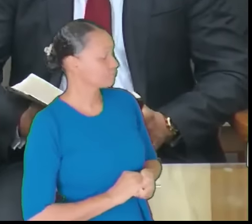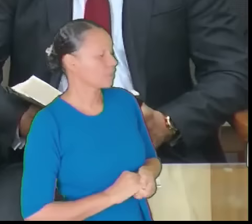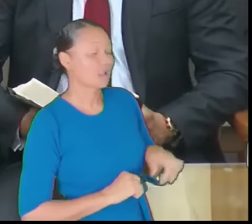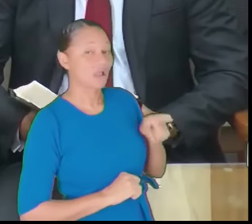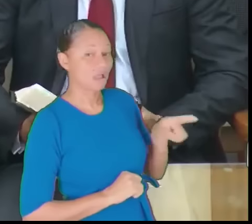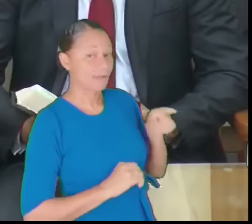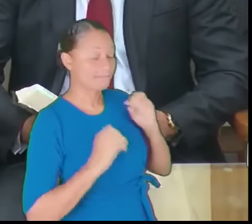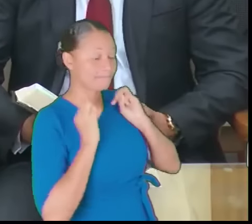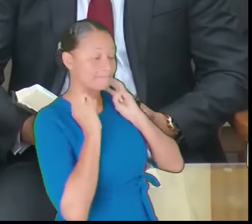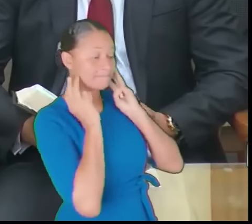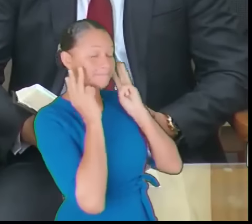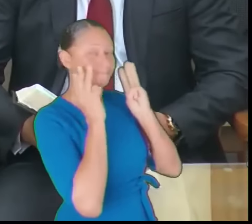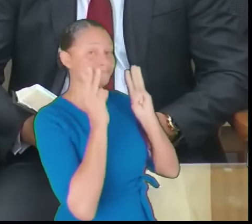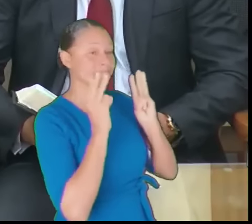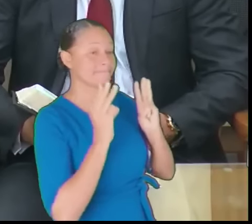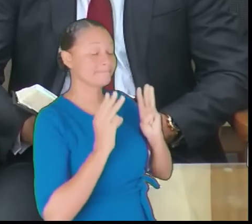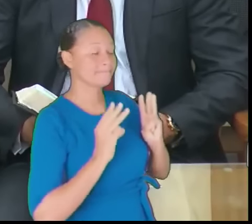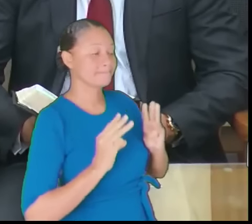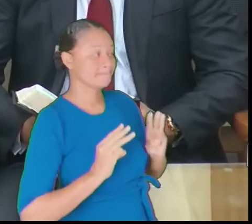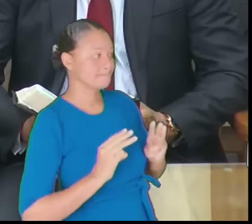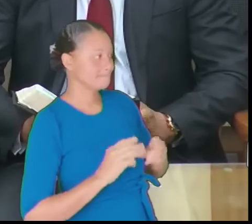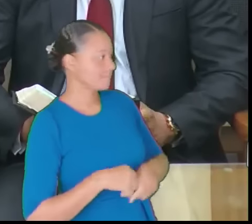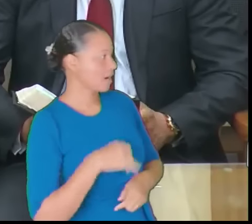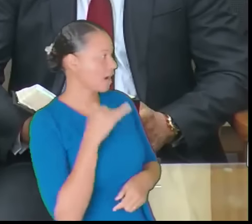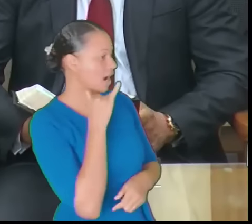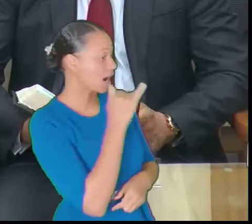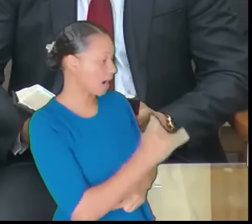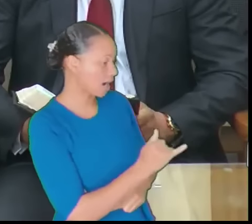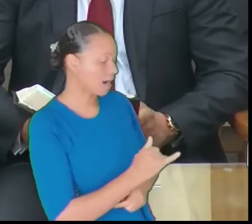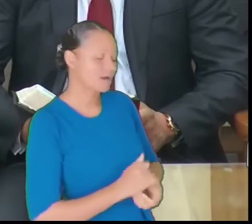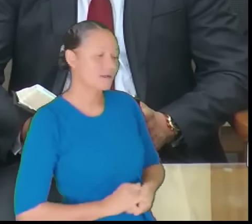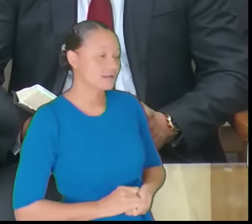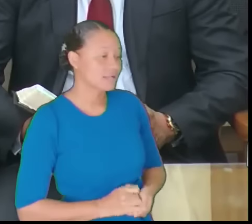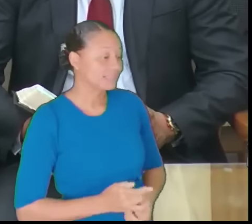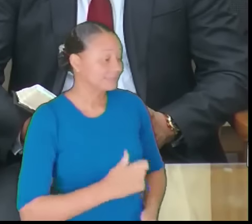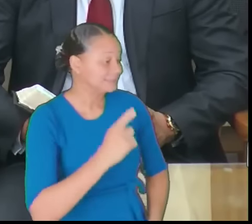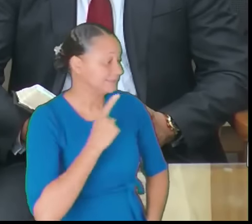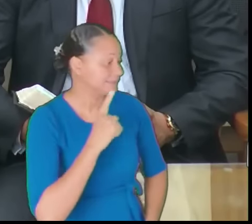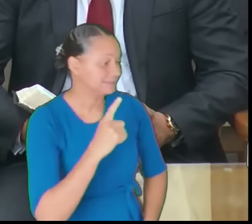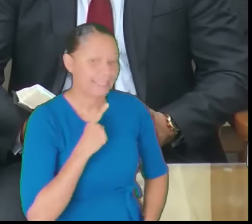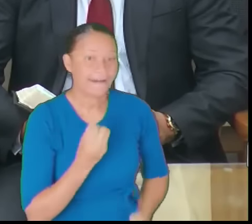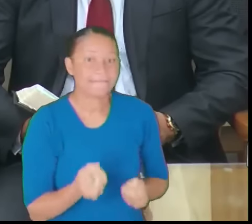Moisés, eu disse, haja luz.